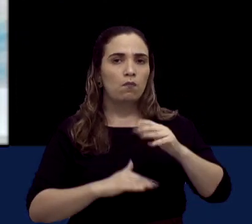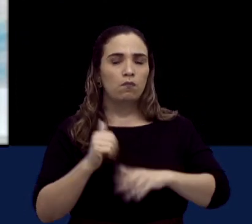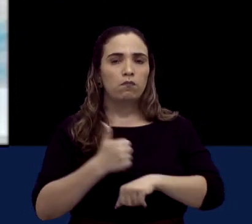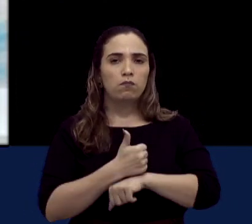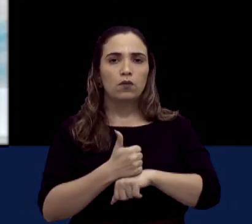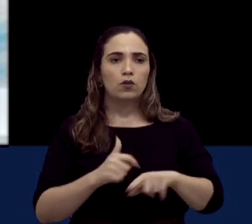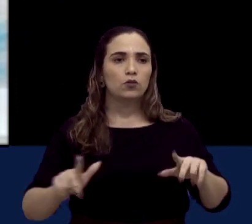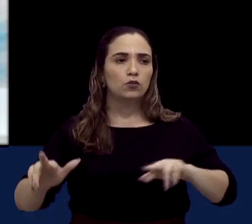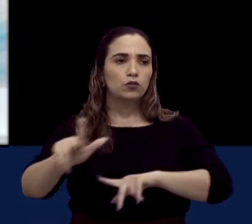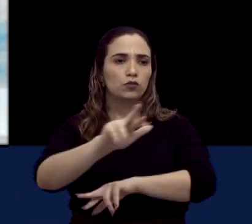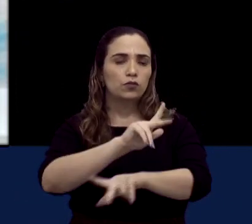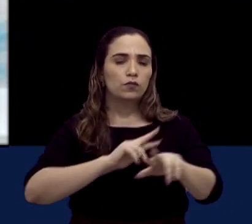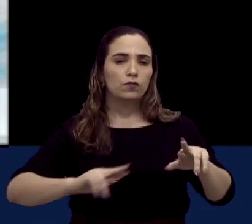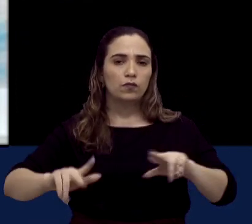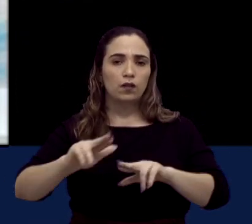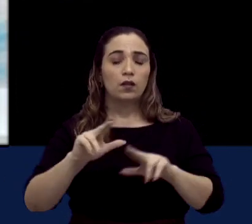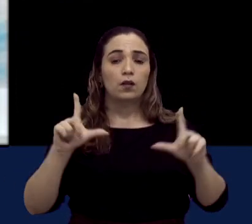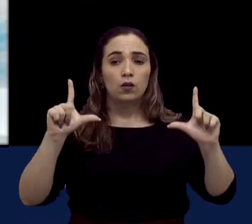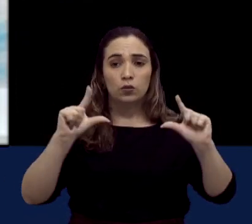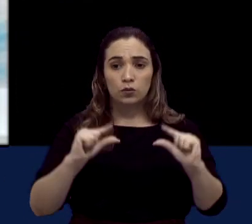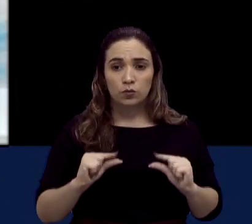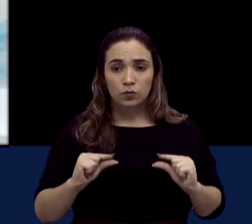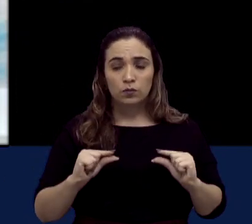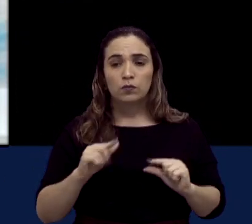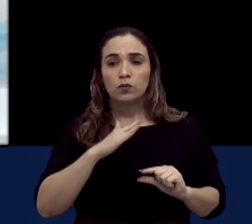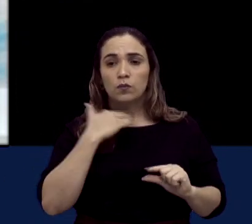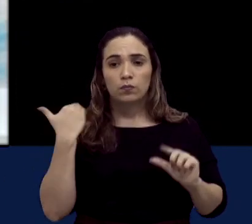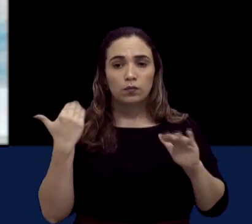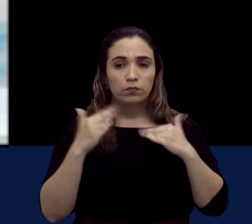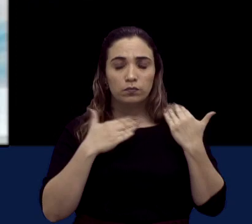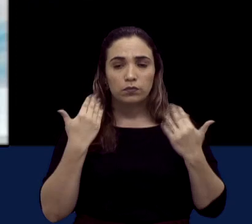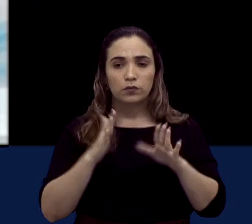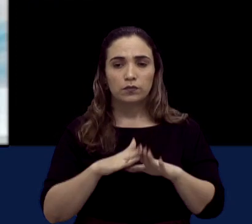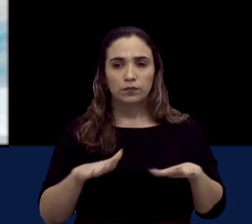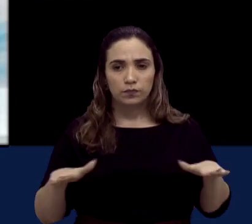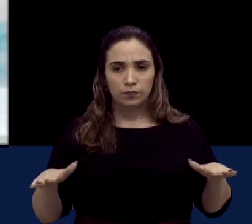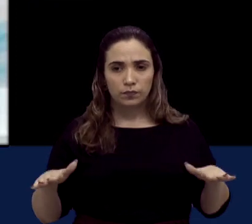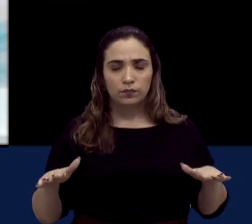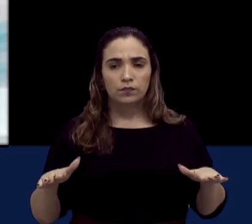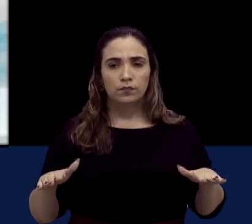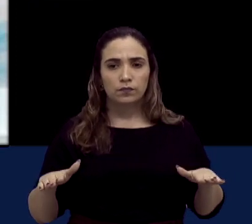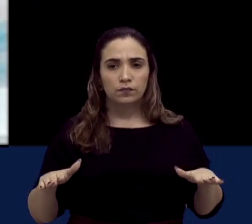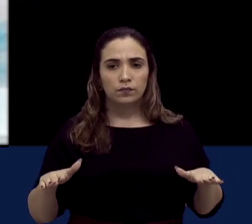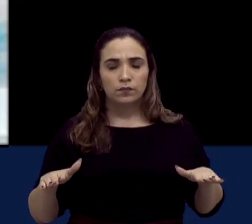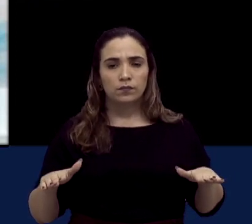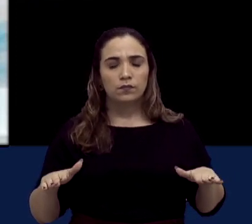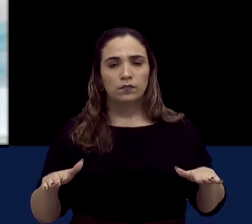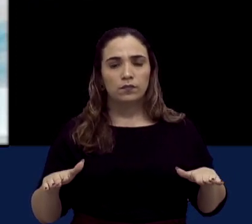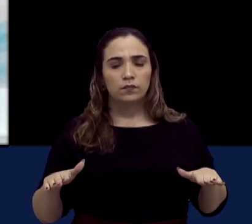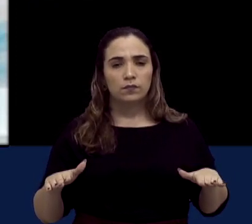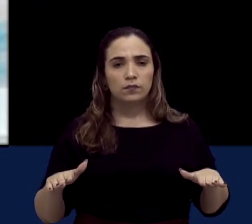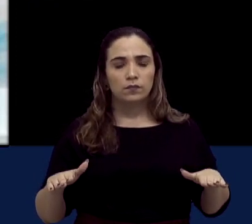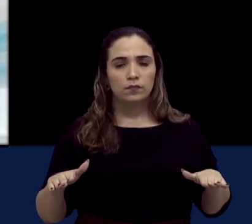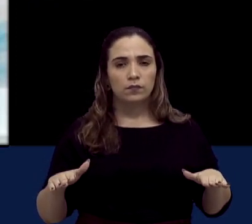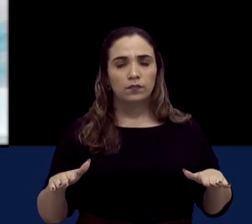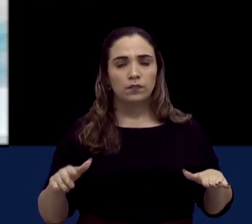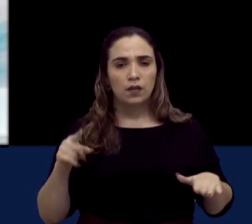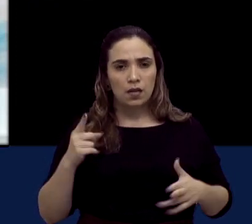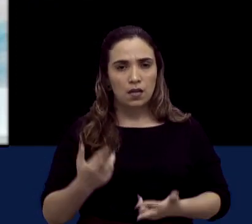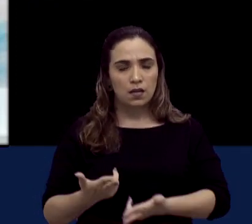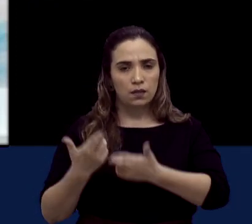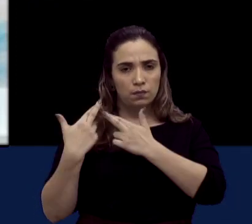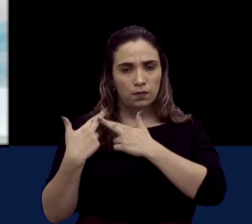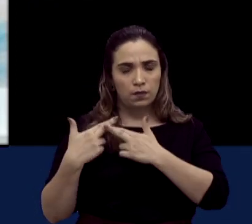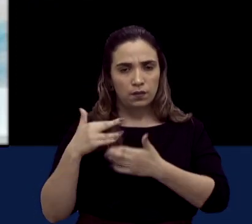porque a redução da mortalidade infantil, ela não é só uma responsabilidade